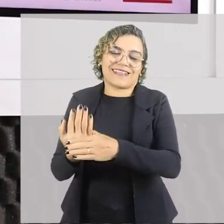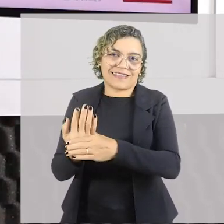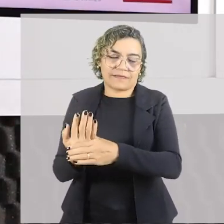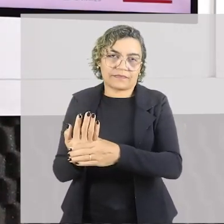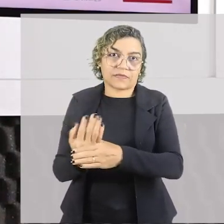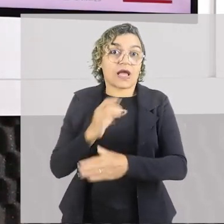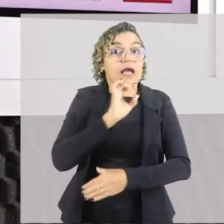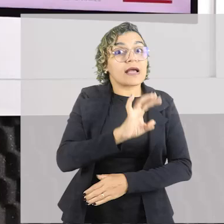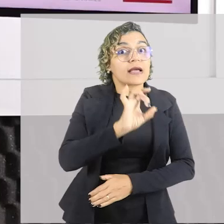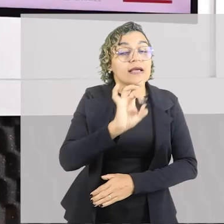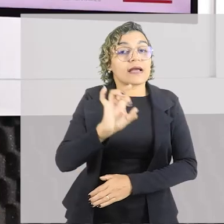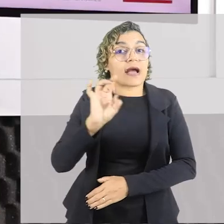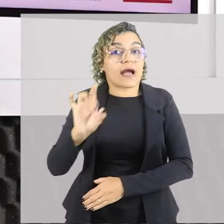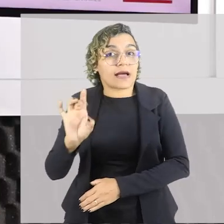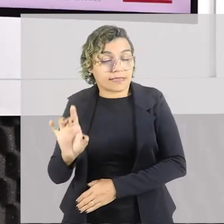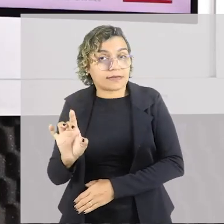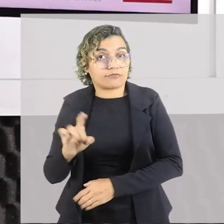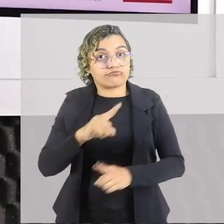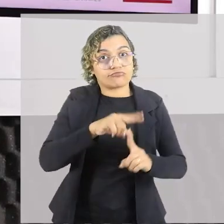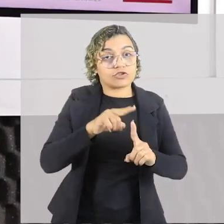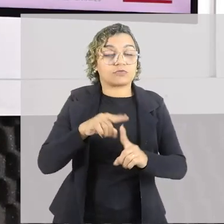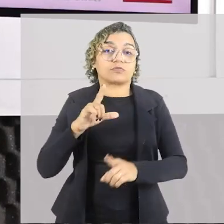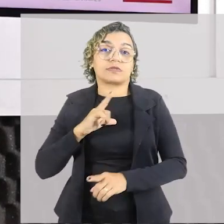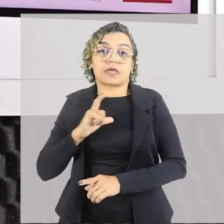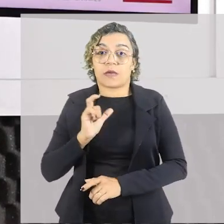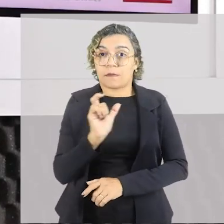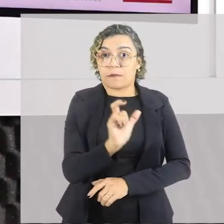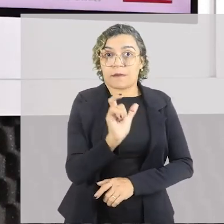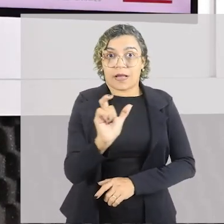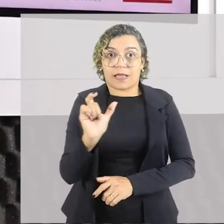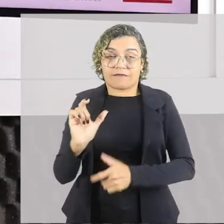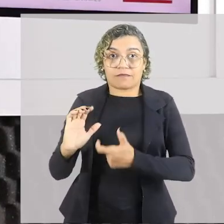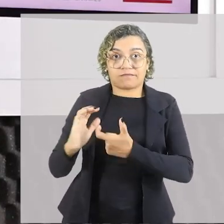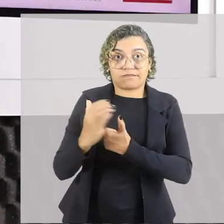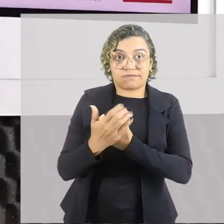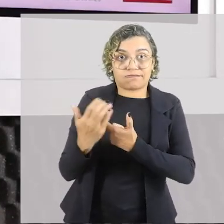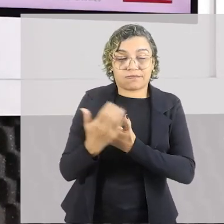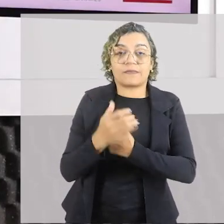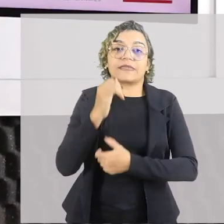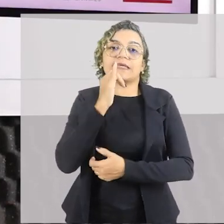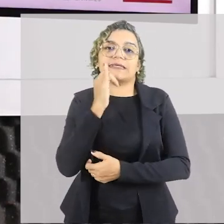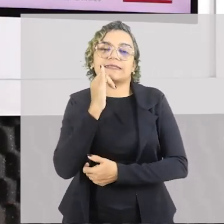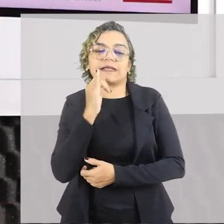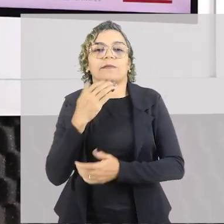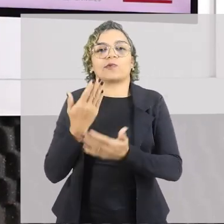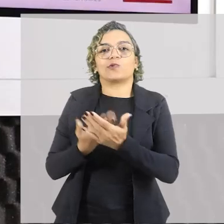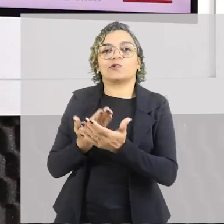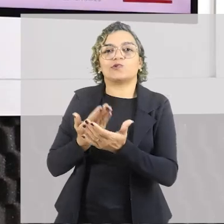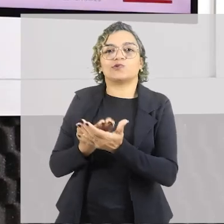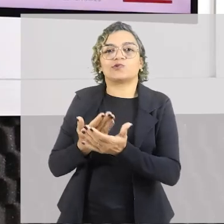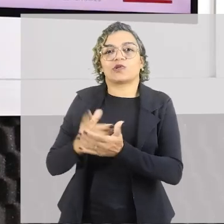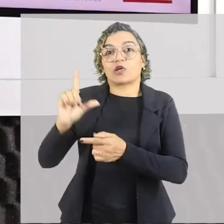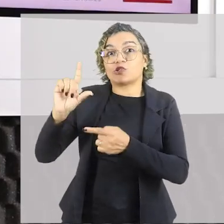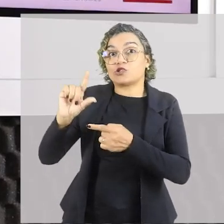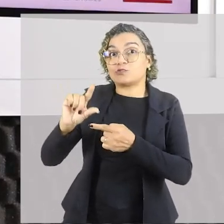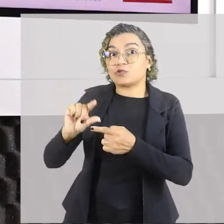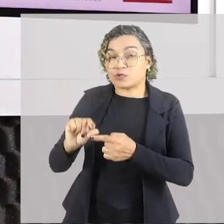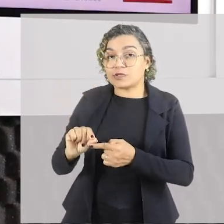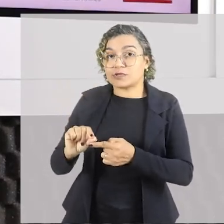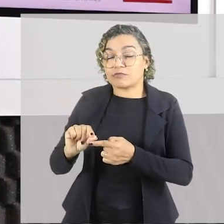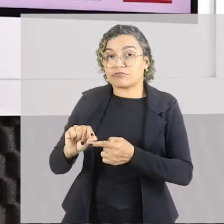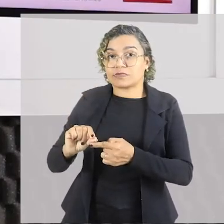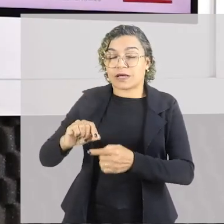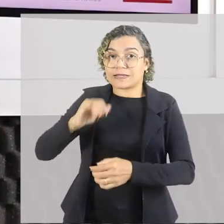um termo. Caso eu estude a diminuição da pressão de vapor, porque eu botei o